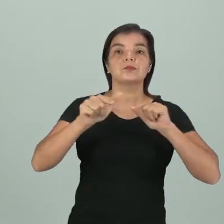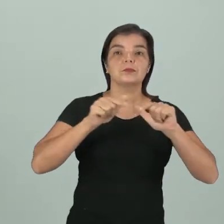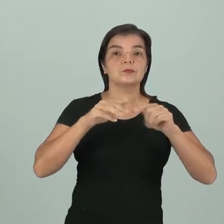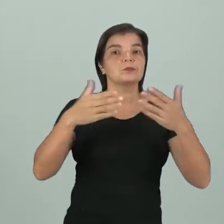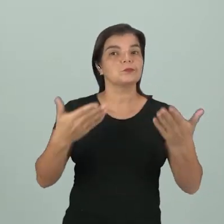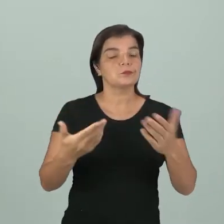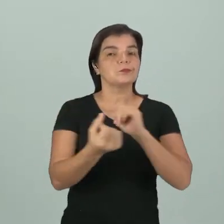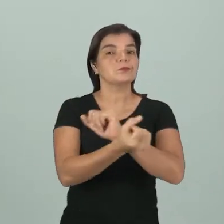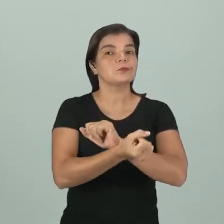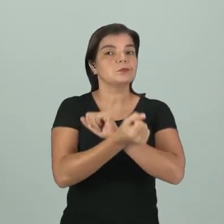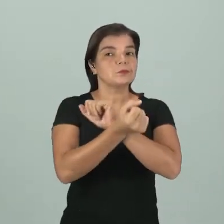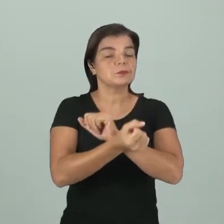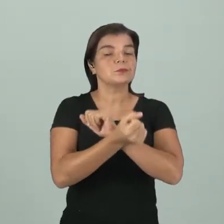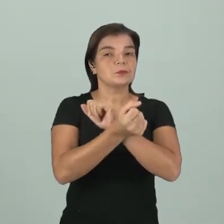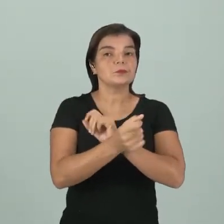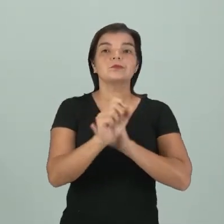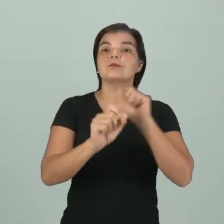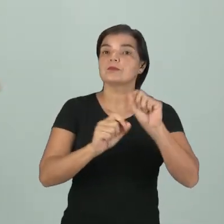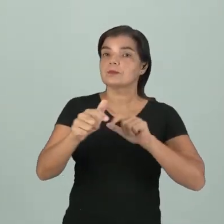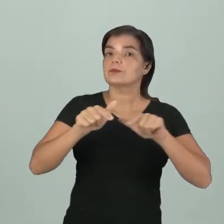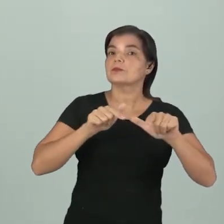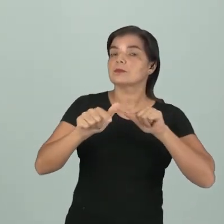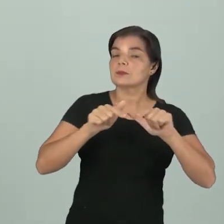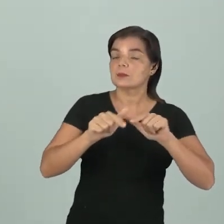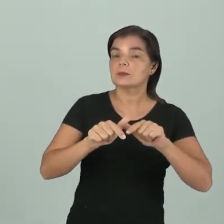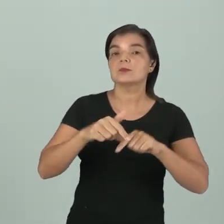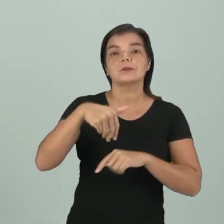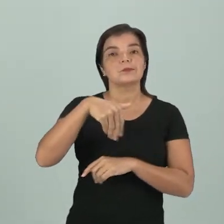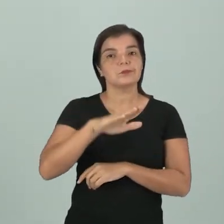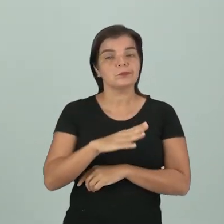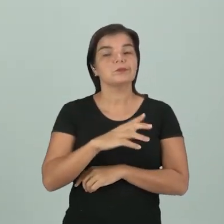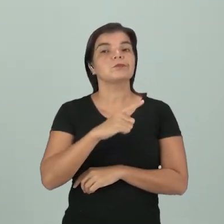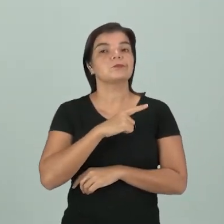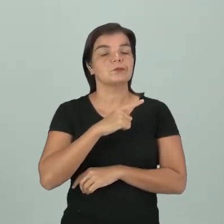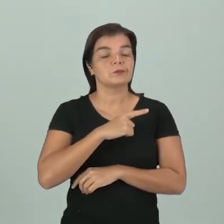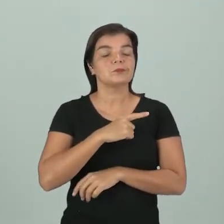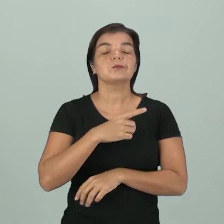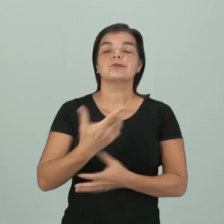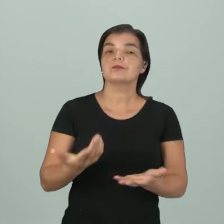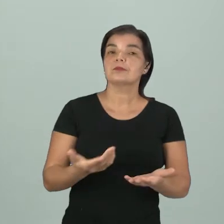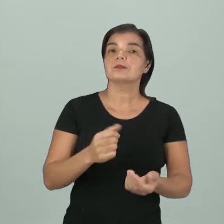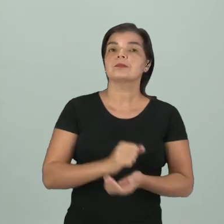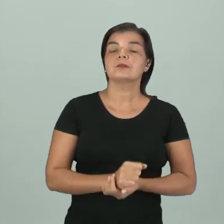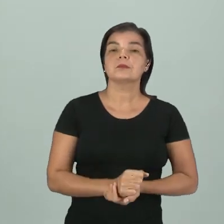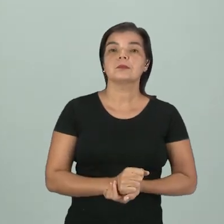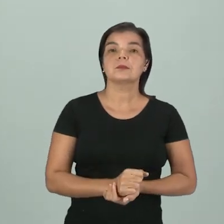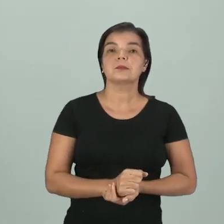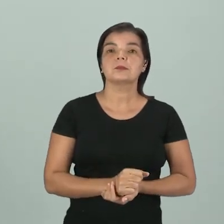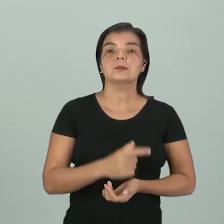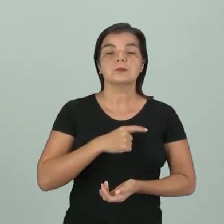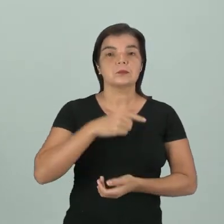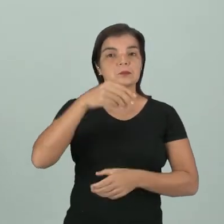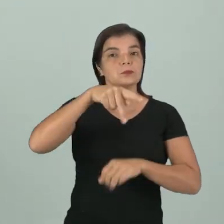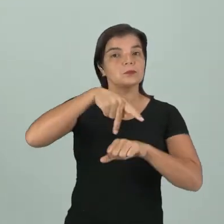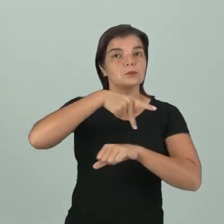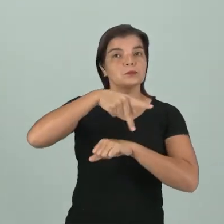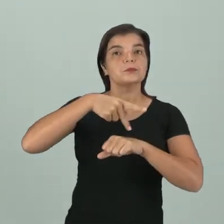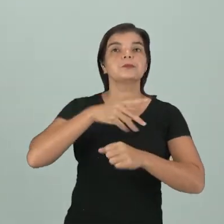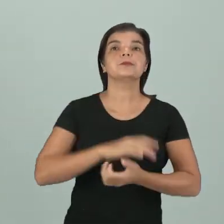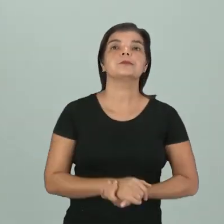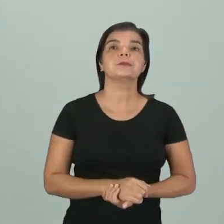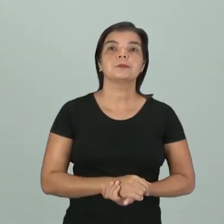certo? Já que a escravidão era a forma de trabalho que mais era empregada aqui no nosso